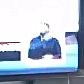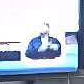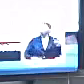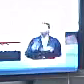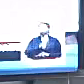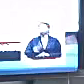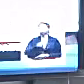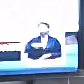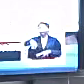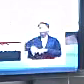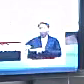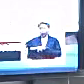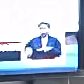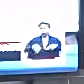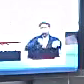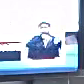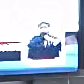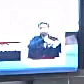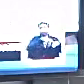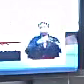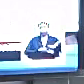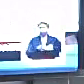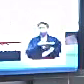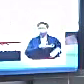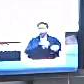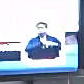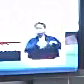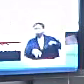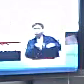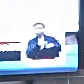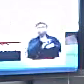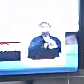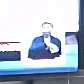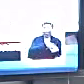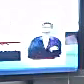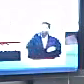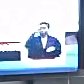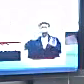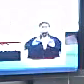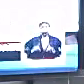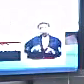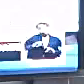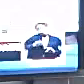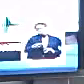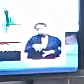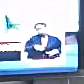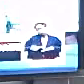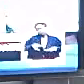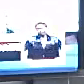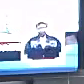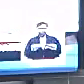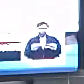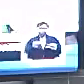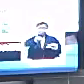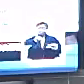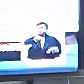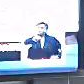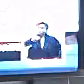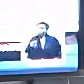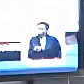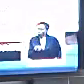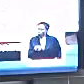de cadeira de transbordo para embarque e desembarque de pessoas com deficiência ou mobilidade reduzida vírgula